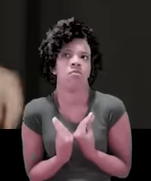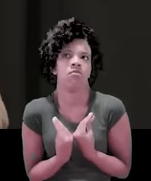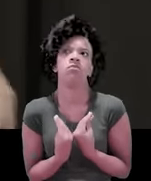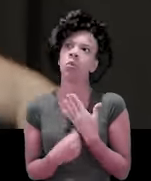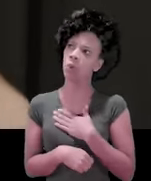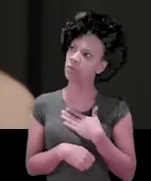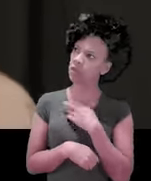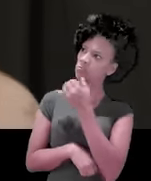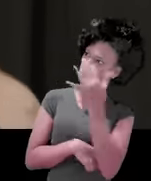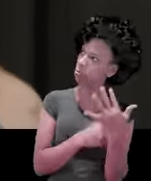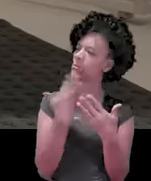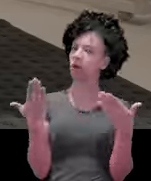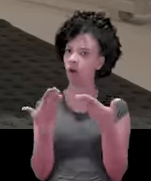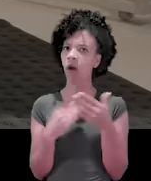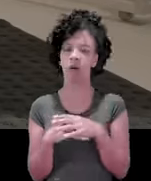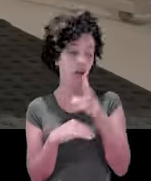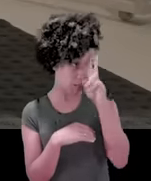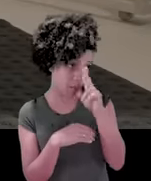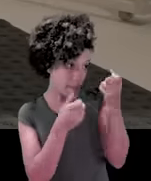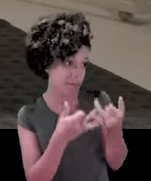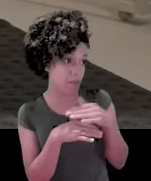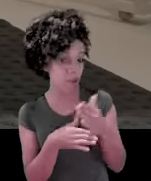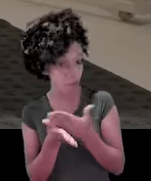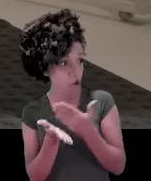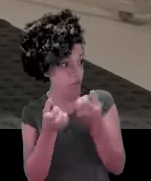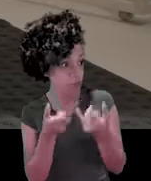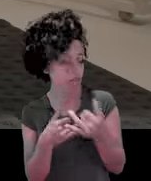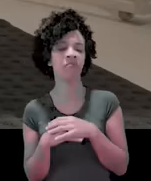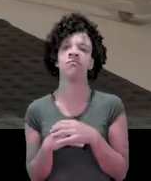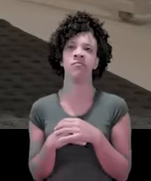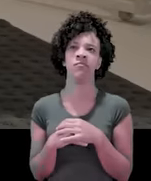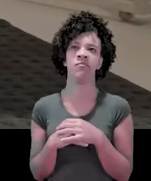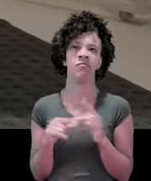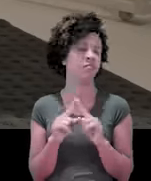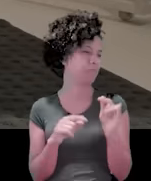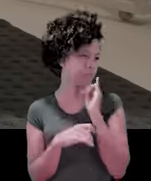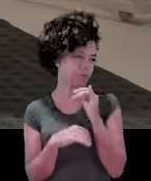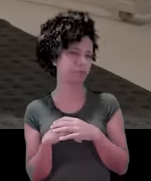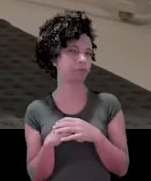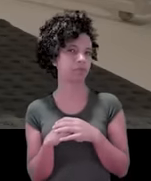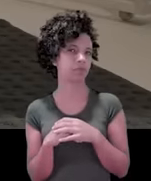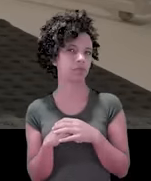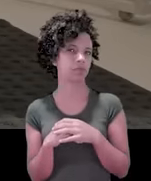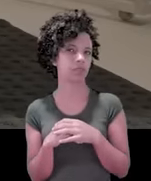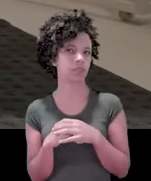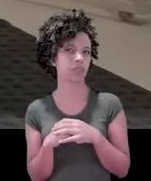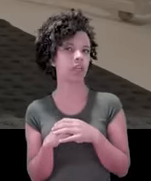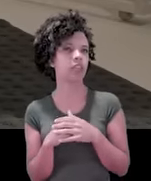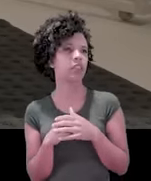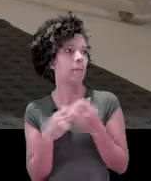até que eu tô curtindo aqui a Mata hoje eu falei no livro fala muito disso é não